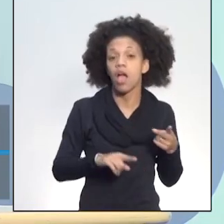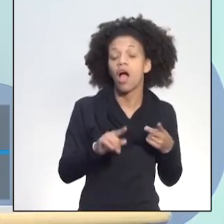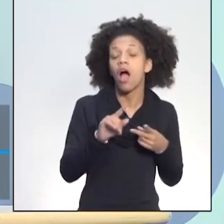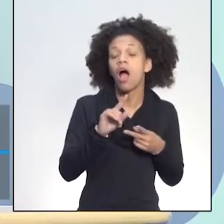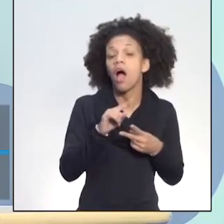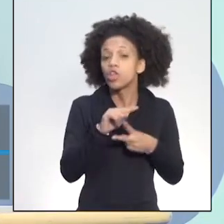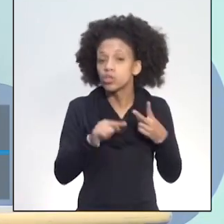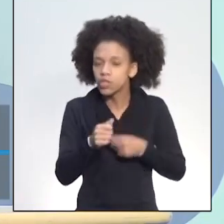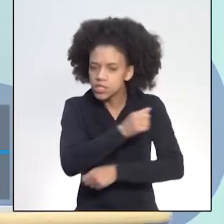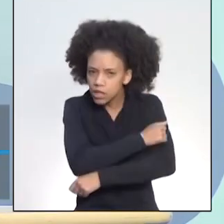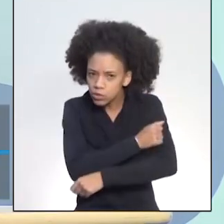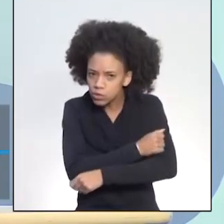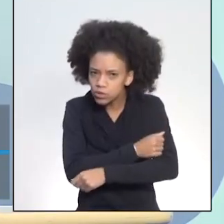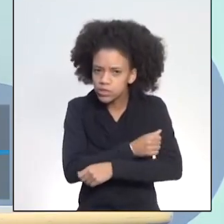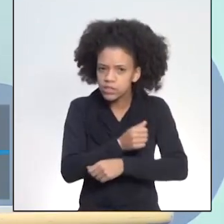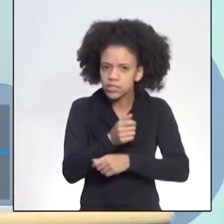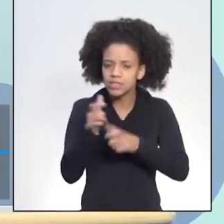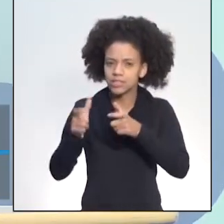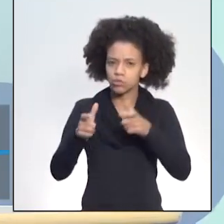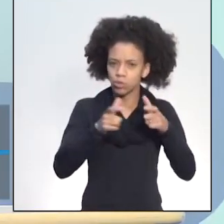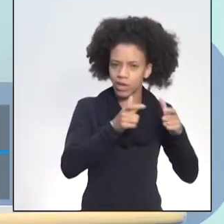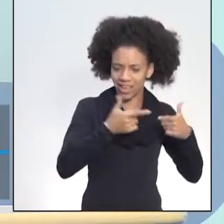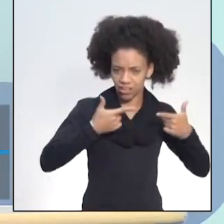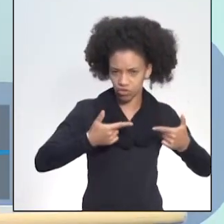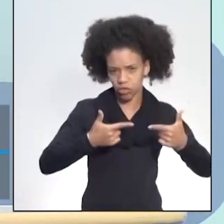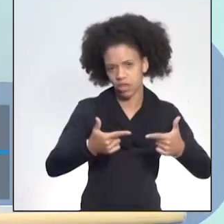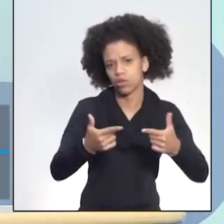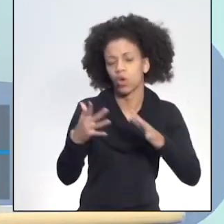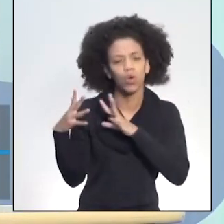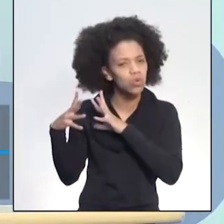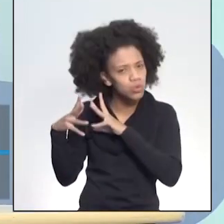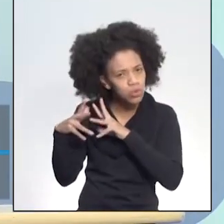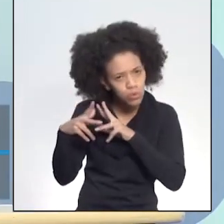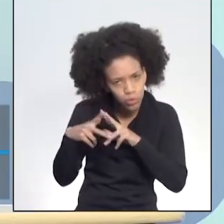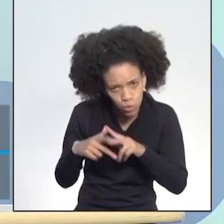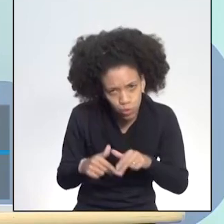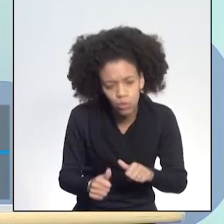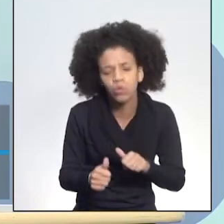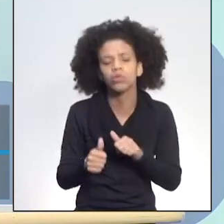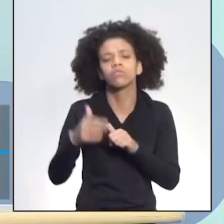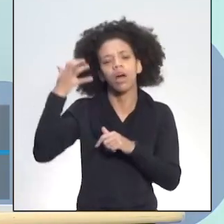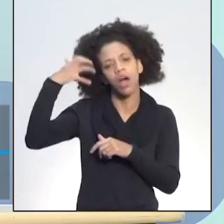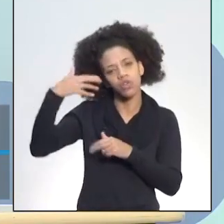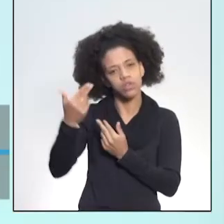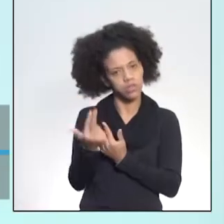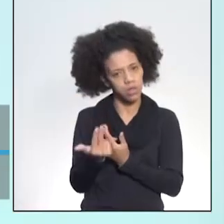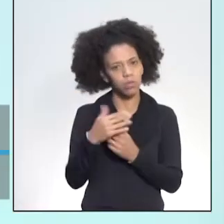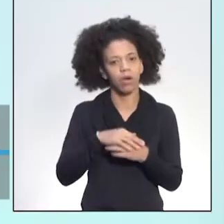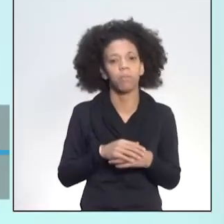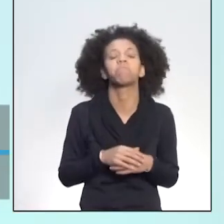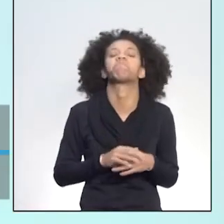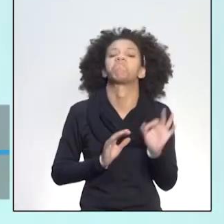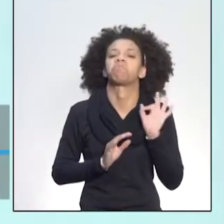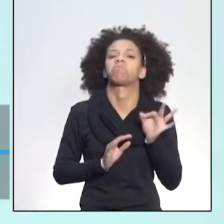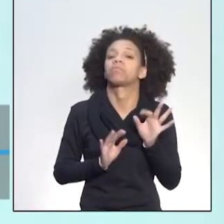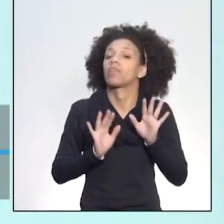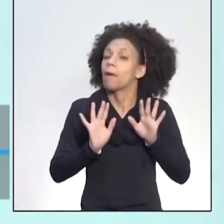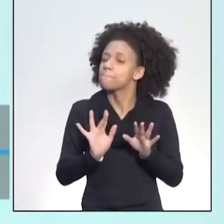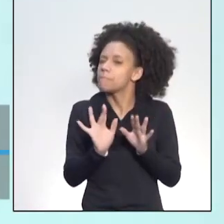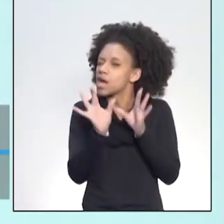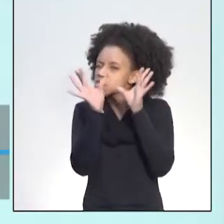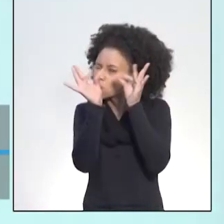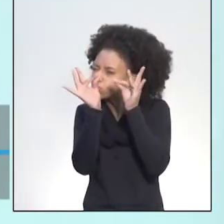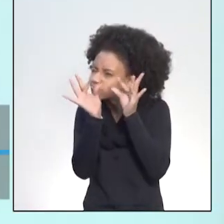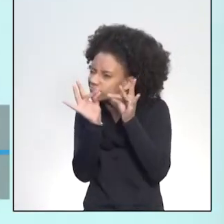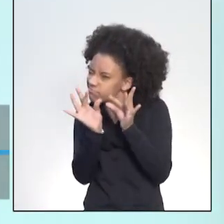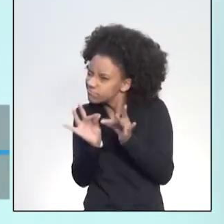cenários de guerra. Na realidade, todos os alunos que estão participando seguem nessa linha de resposta. Correto, mas tem um detalhe